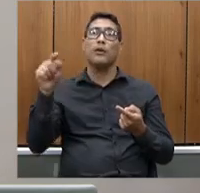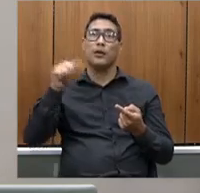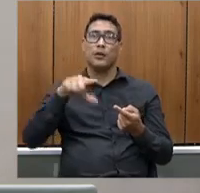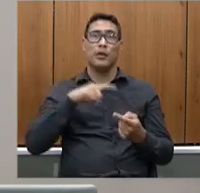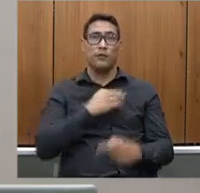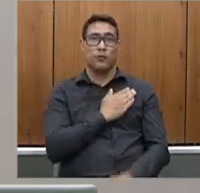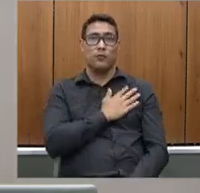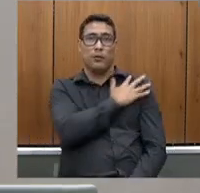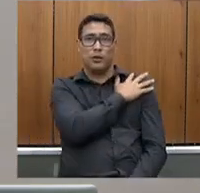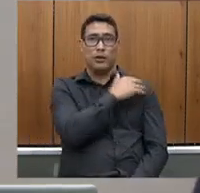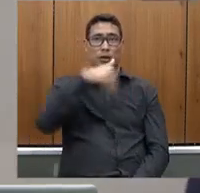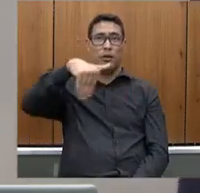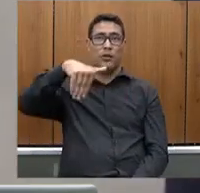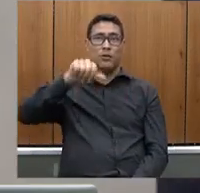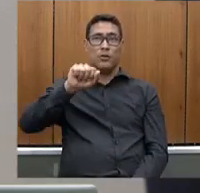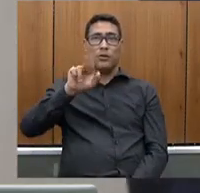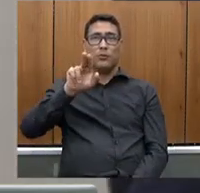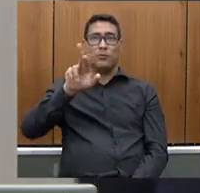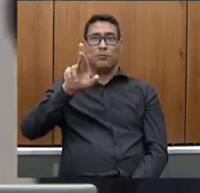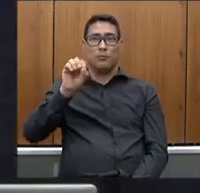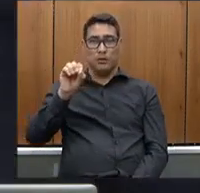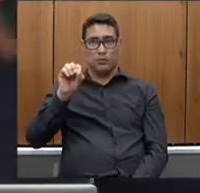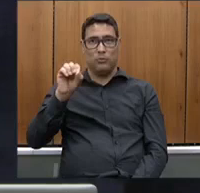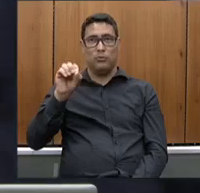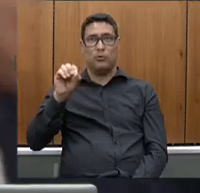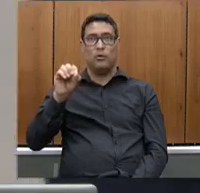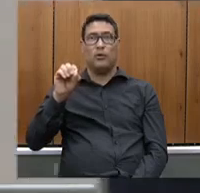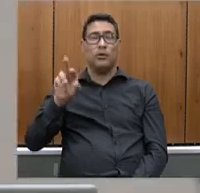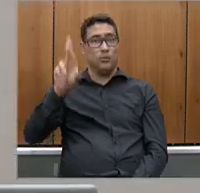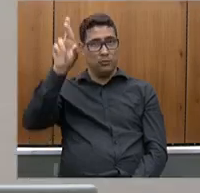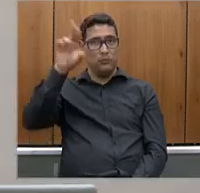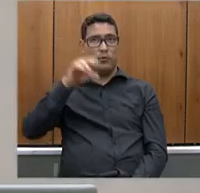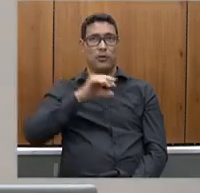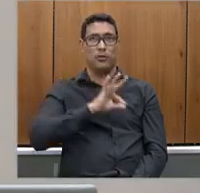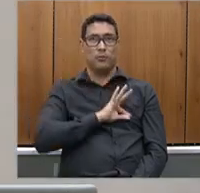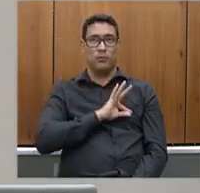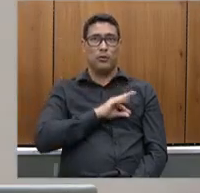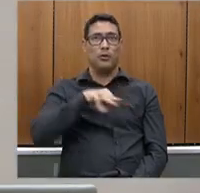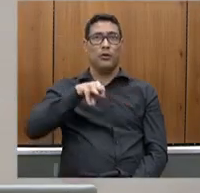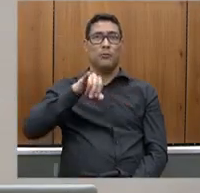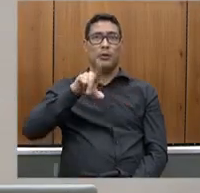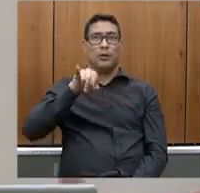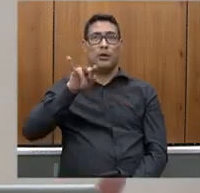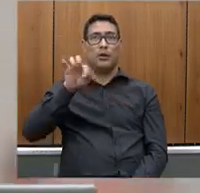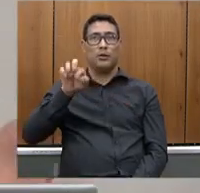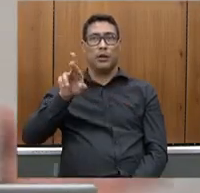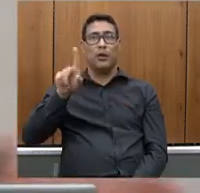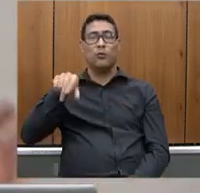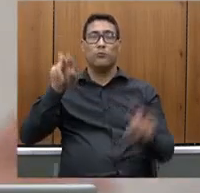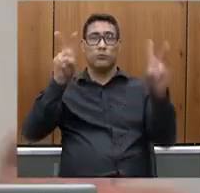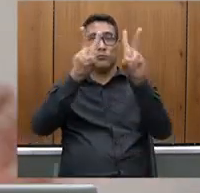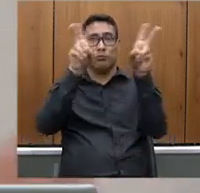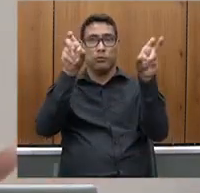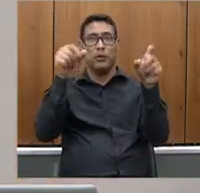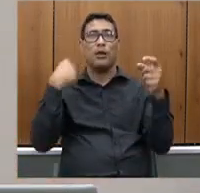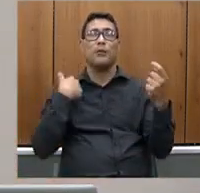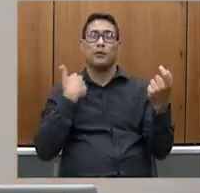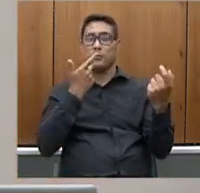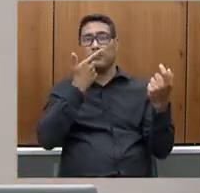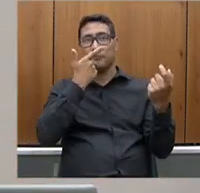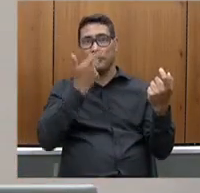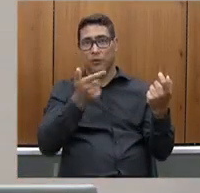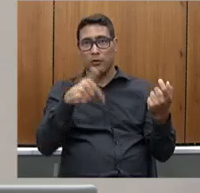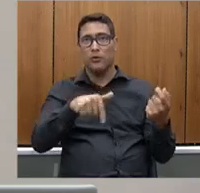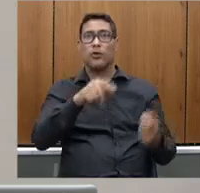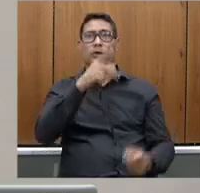representando a polícia militar representando o senhor em relação à questão de um tema que nós tratamos durante a tramitação